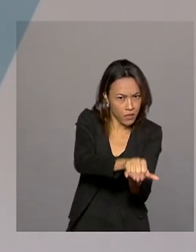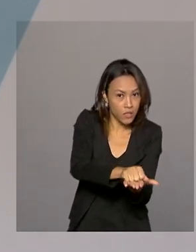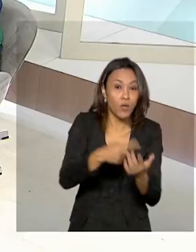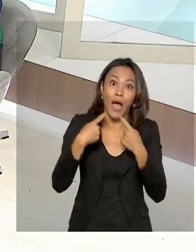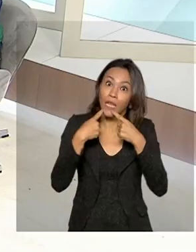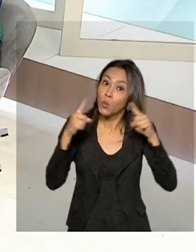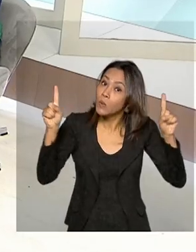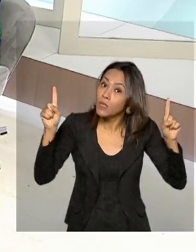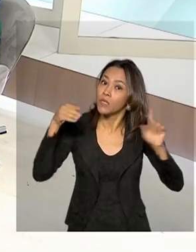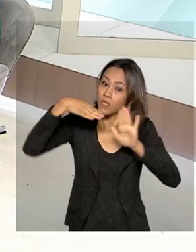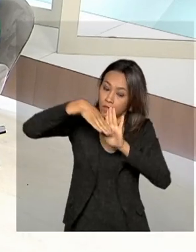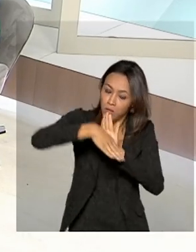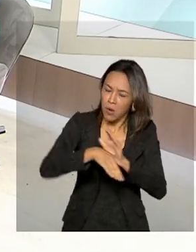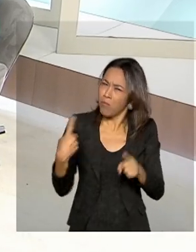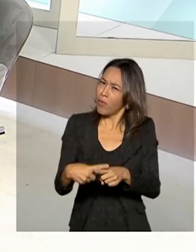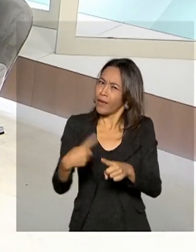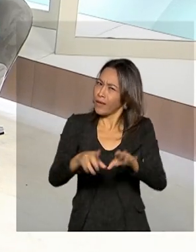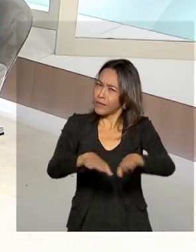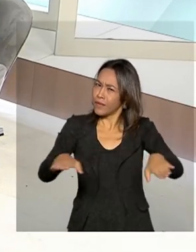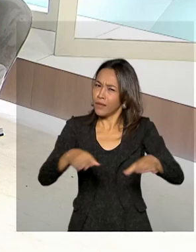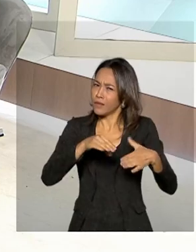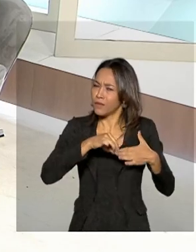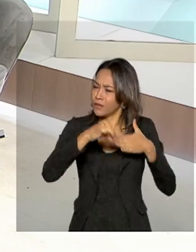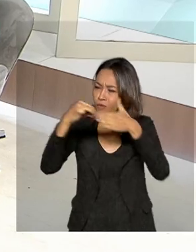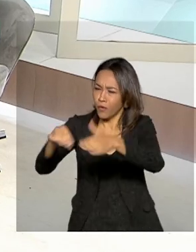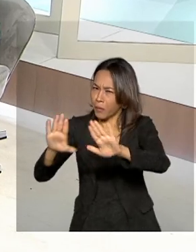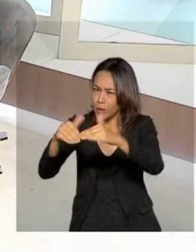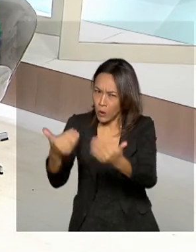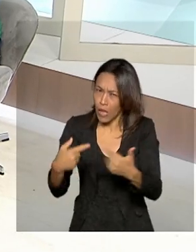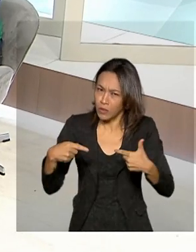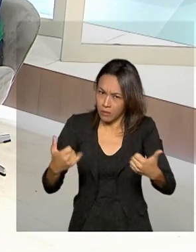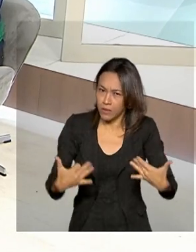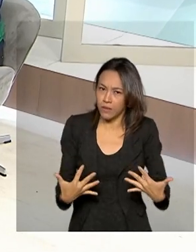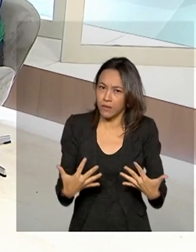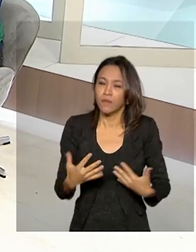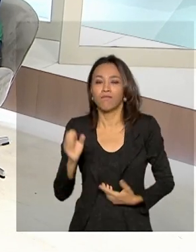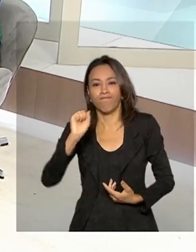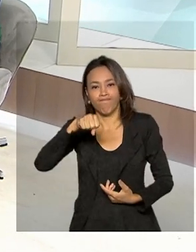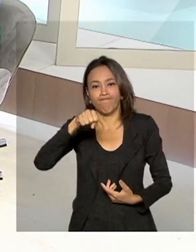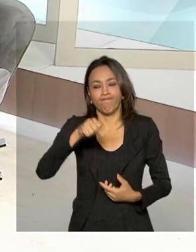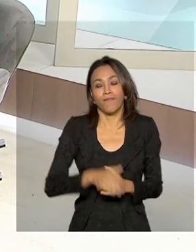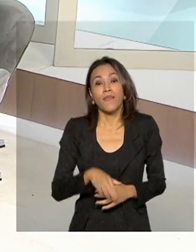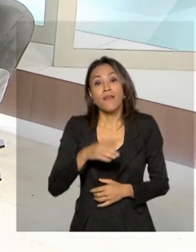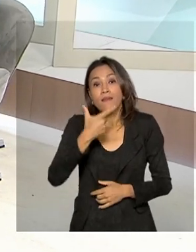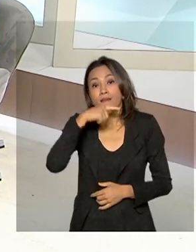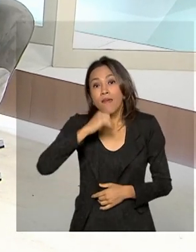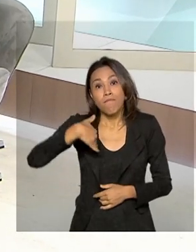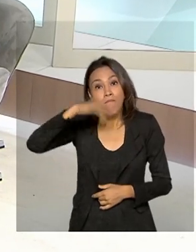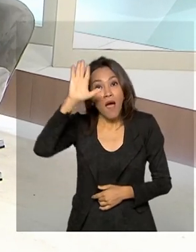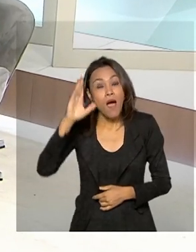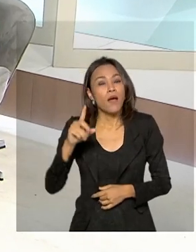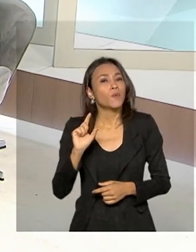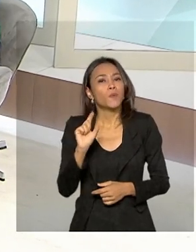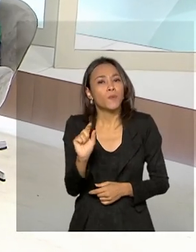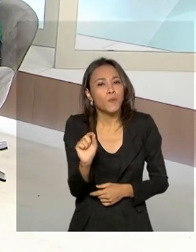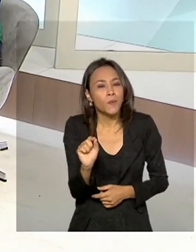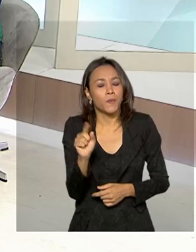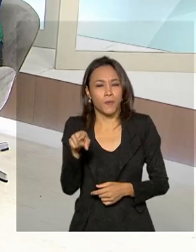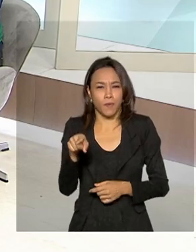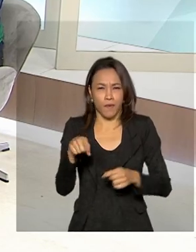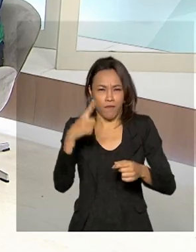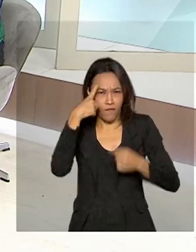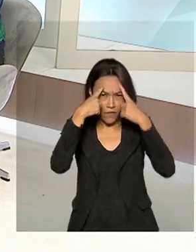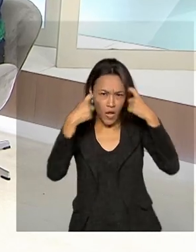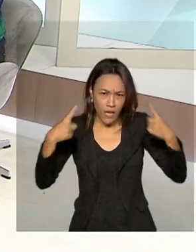As denúncias. Isso porque as crianças deixaram de ir à escola, é uma explicação? Sim. Quem mais notifica a violência contra a